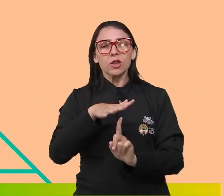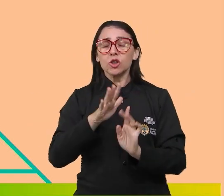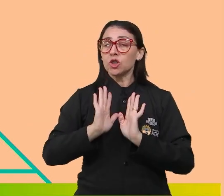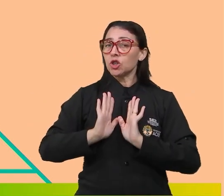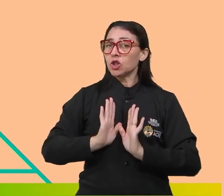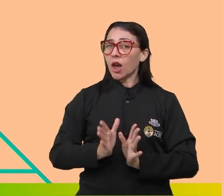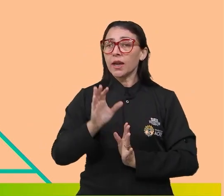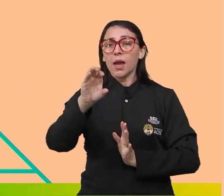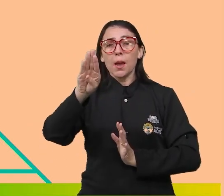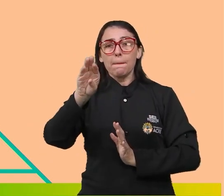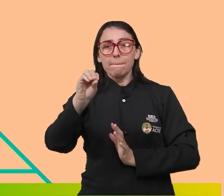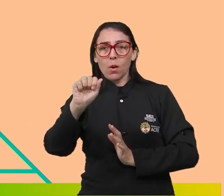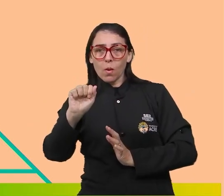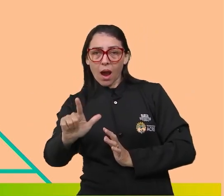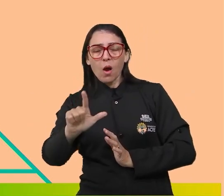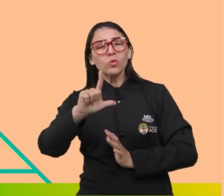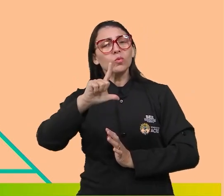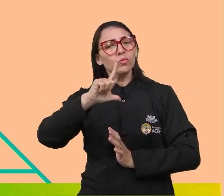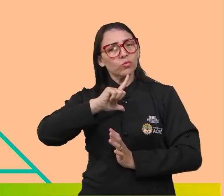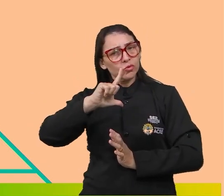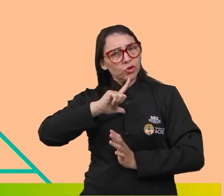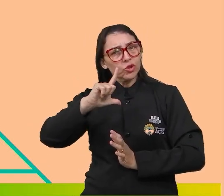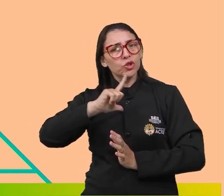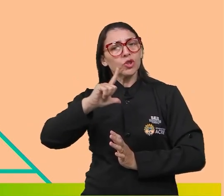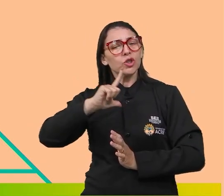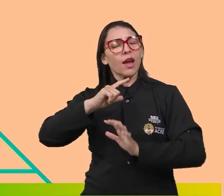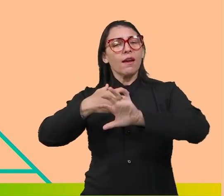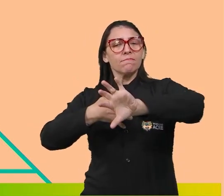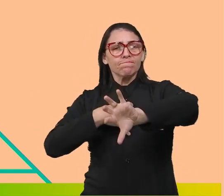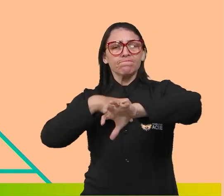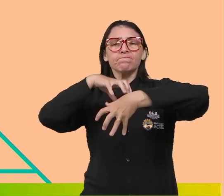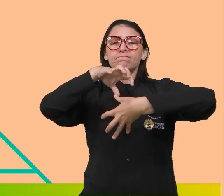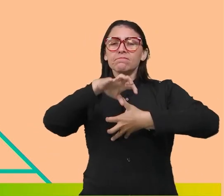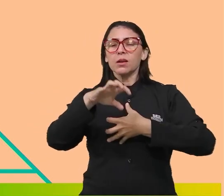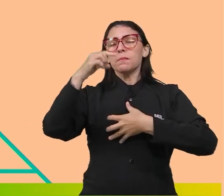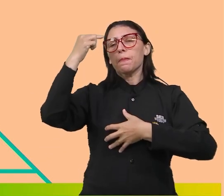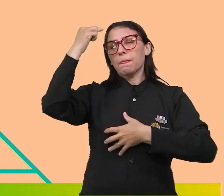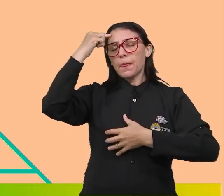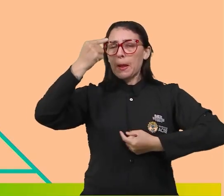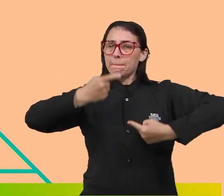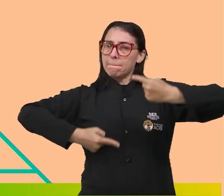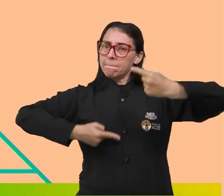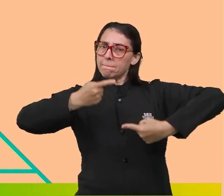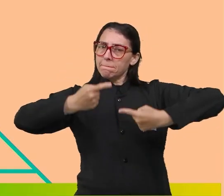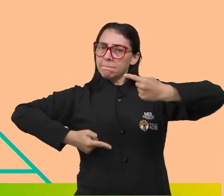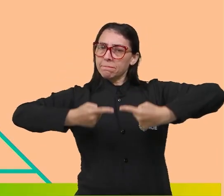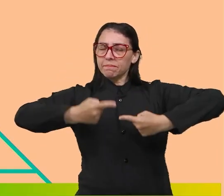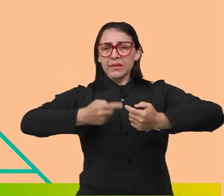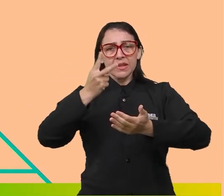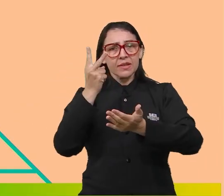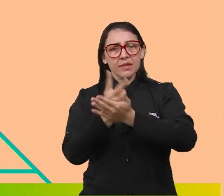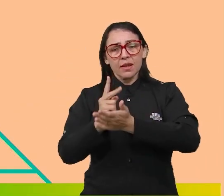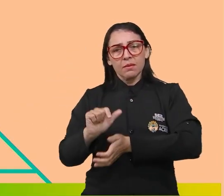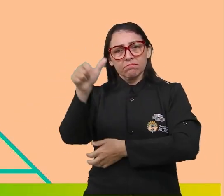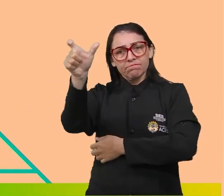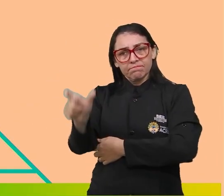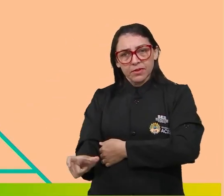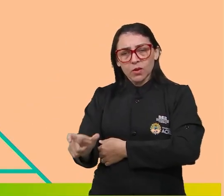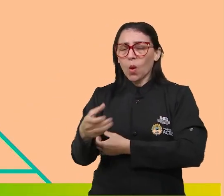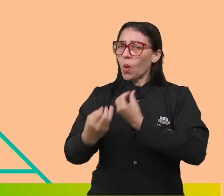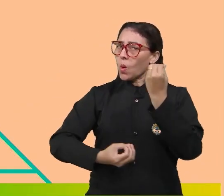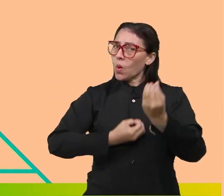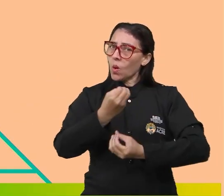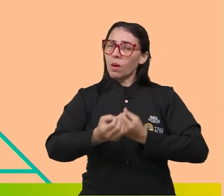que Boal, ele tinha esse espírito de empatia, de política, de pensar sempre no próximo. E como